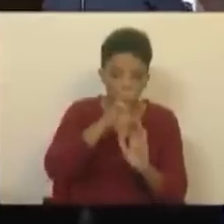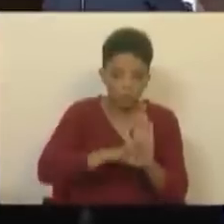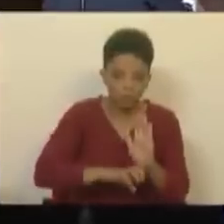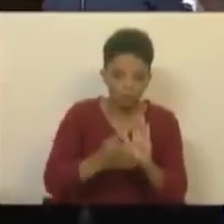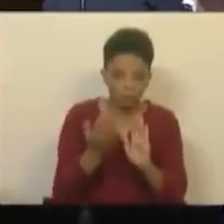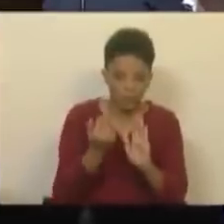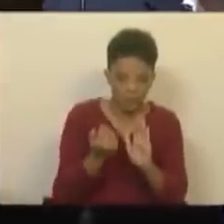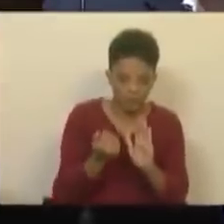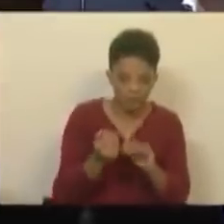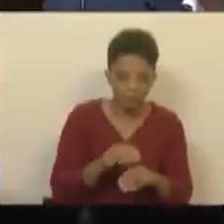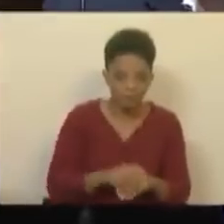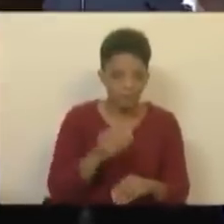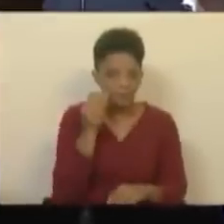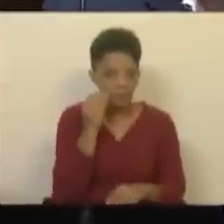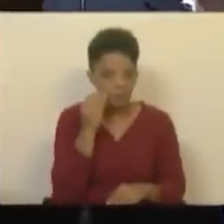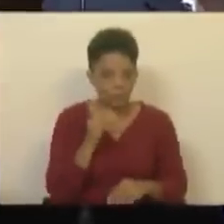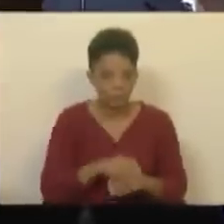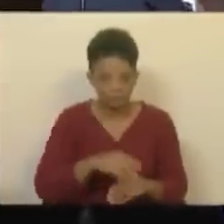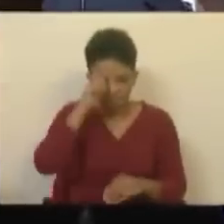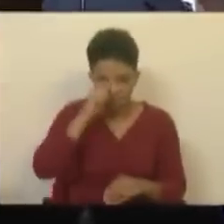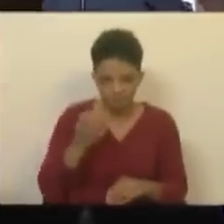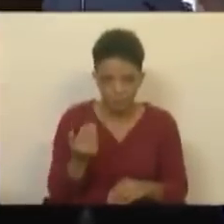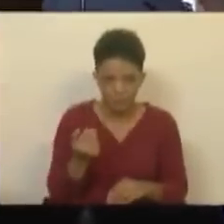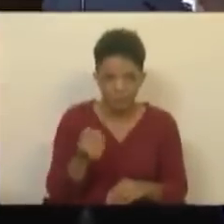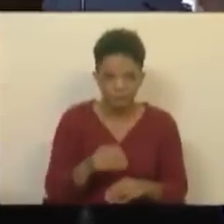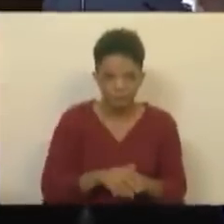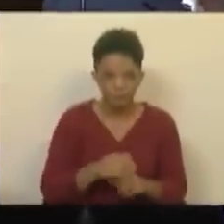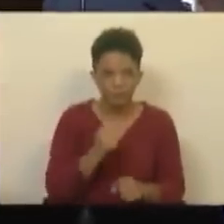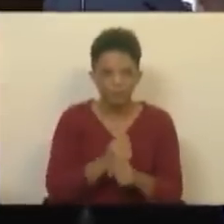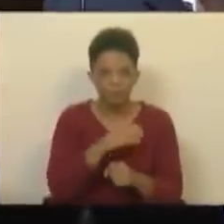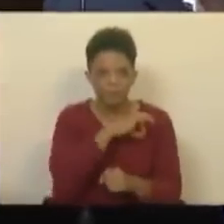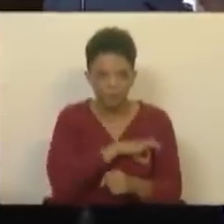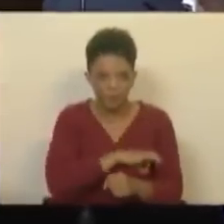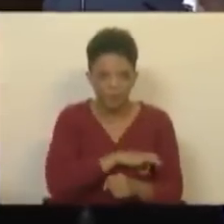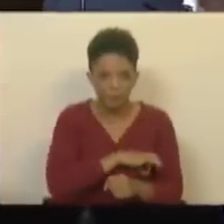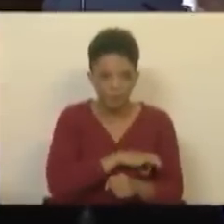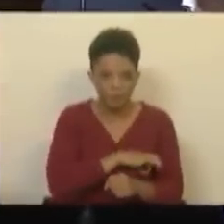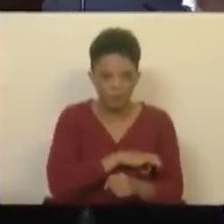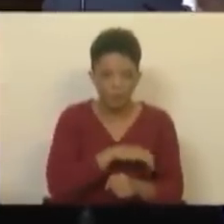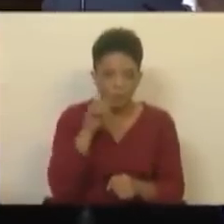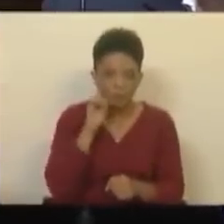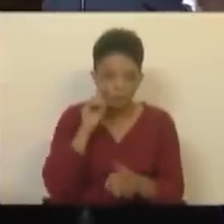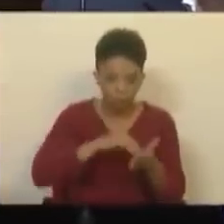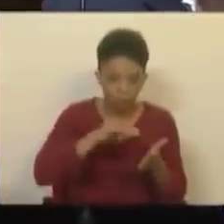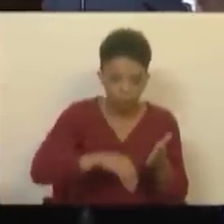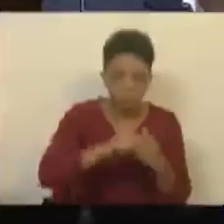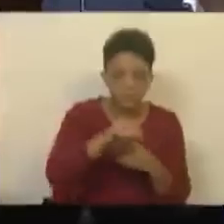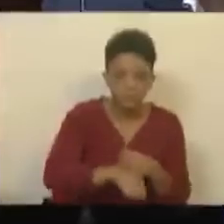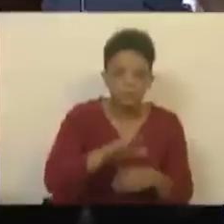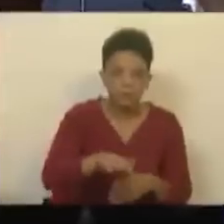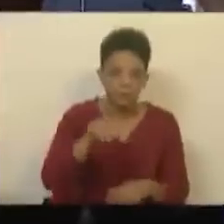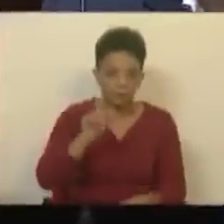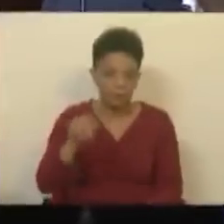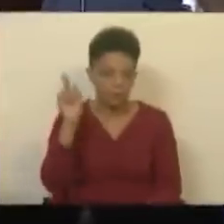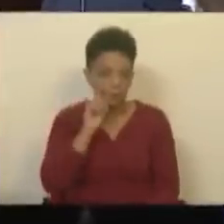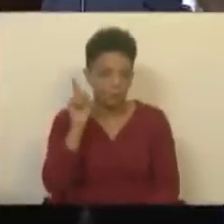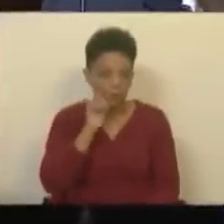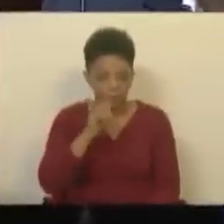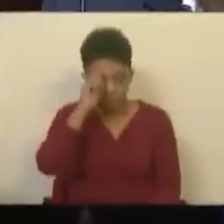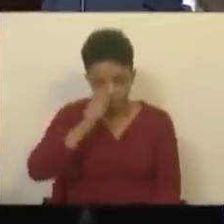precariedade não se faz também de respeitando a graduação profissional é importante sim vincular mas é também importante